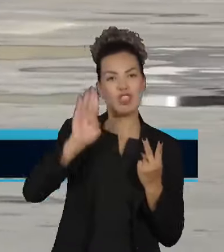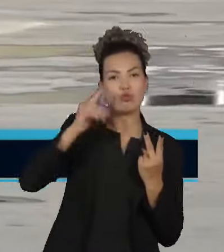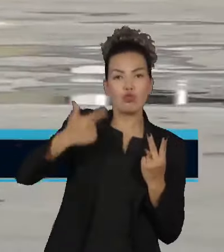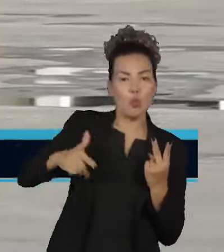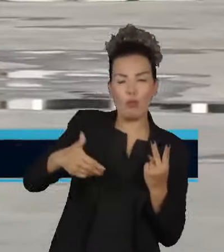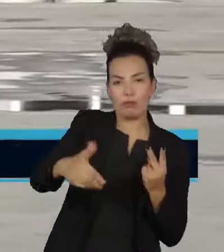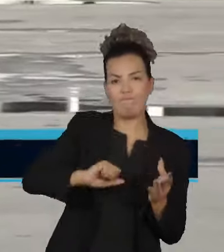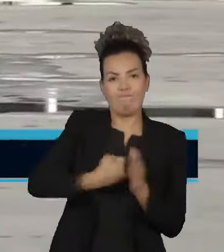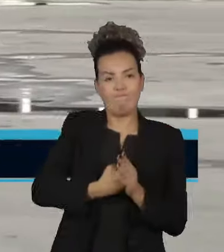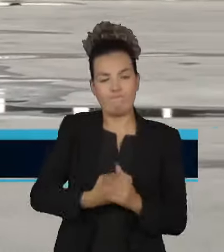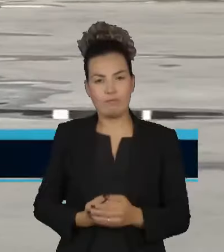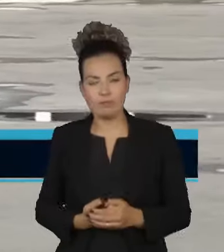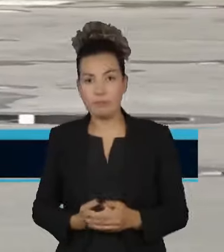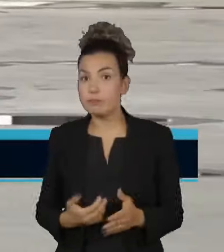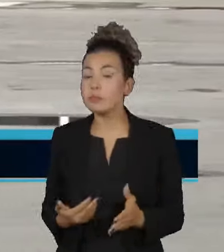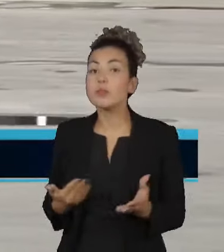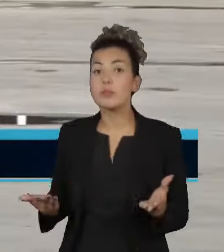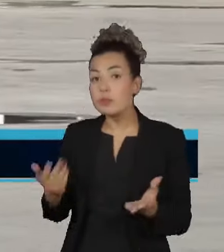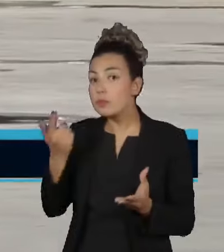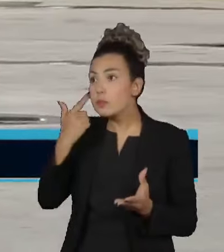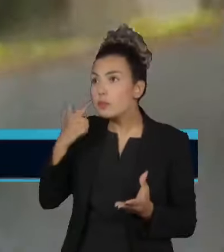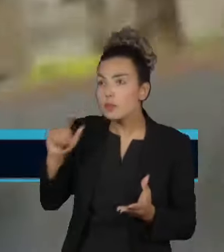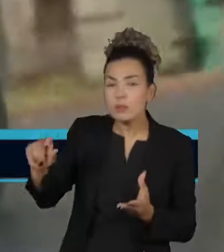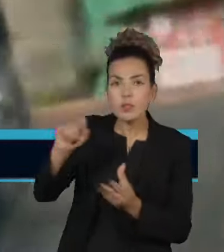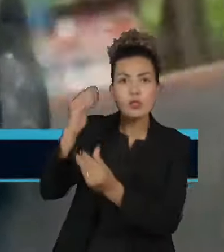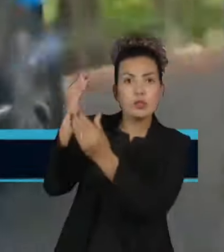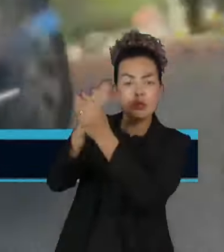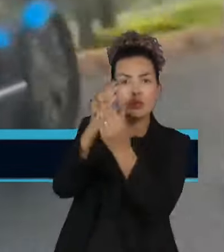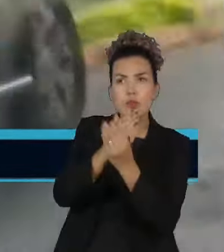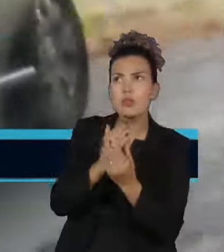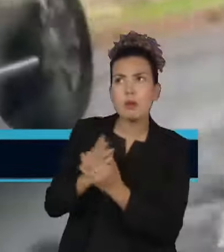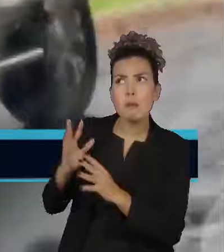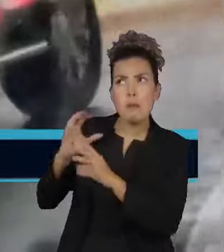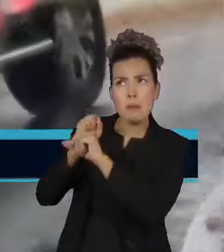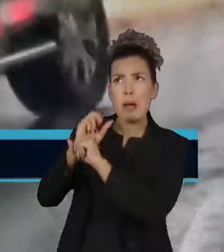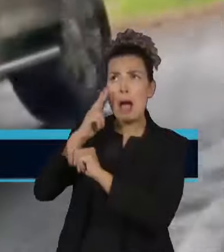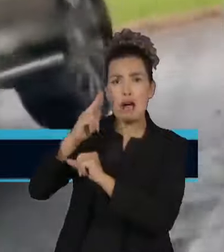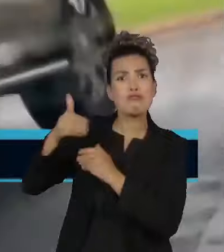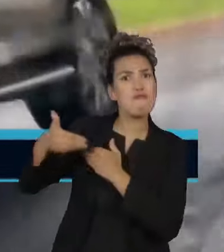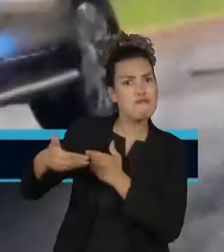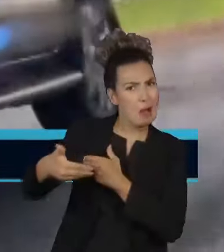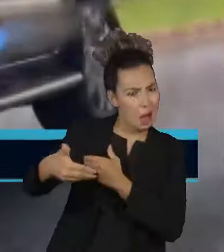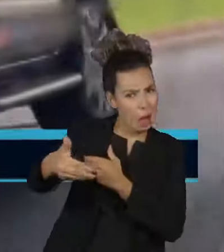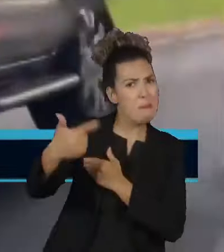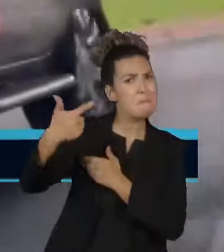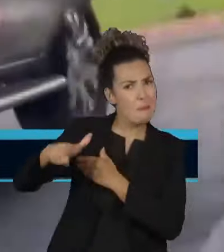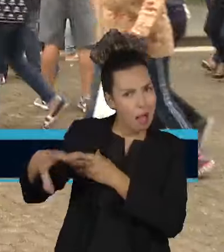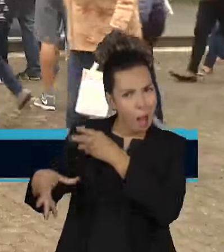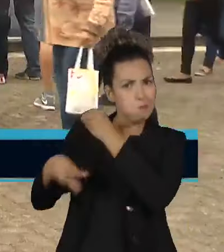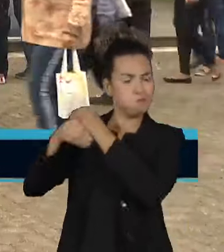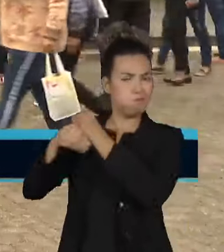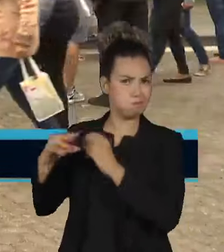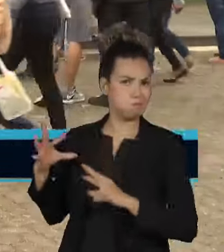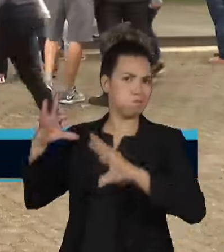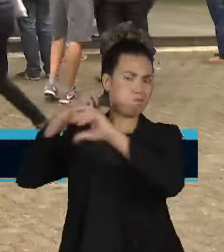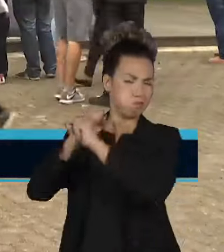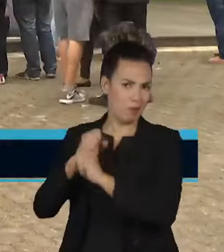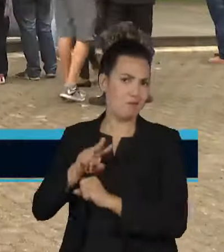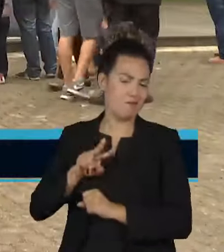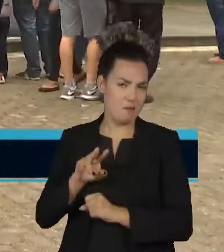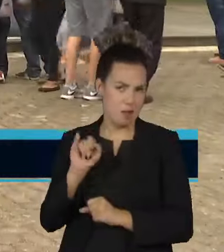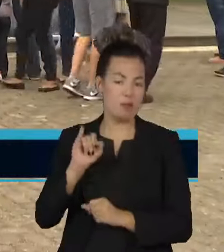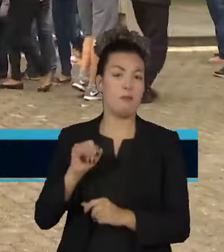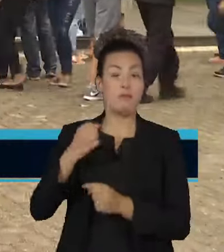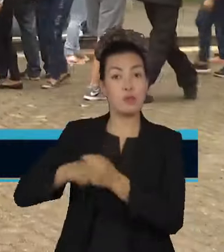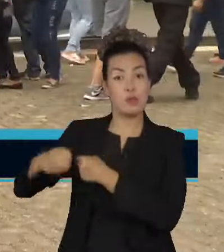de inquéritos que apuram crimes eleitorais deve crescer ainda mais até o fim do segundo turno. Em 2020, na